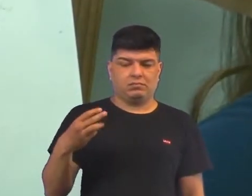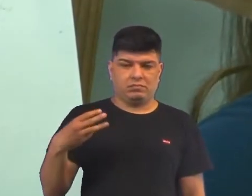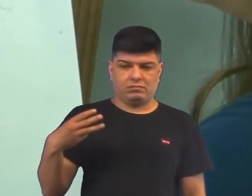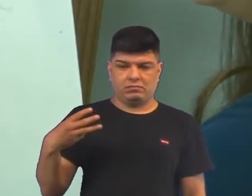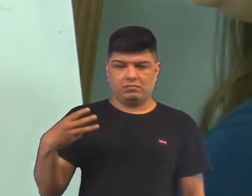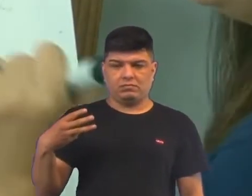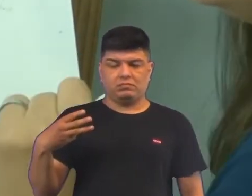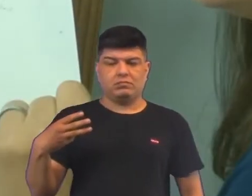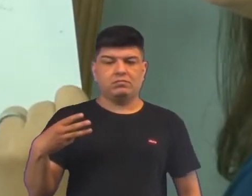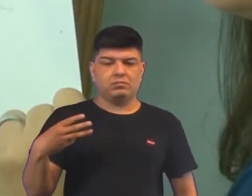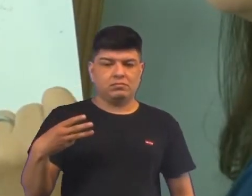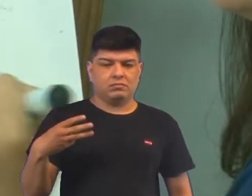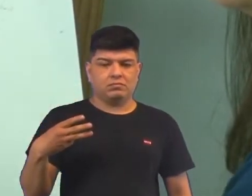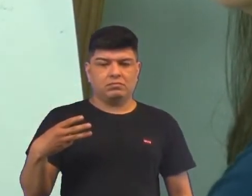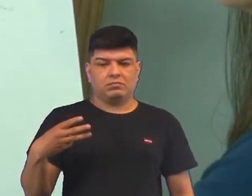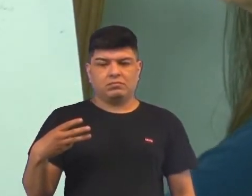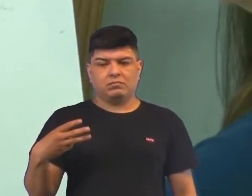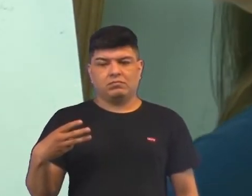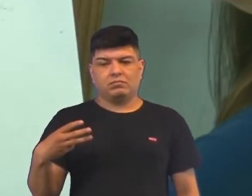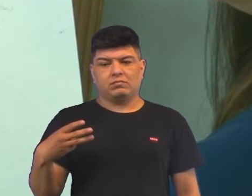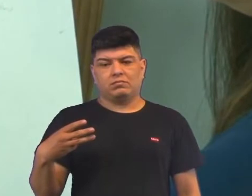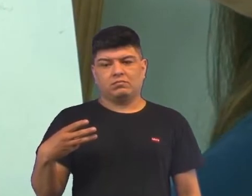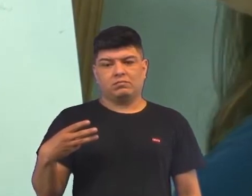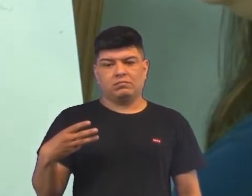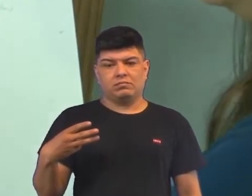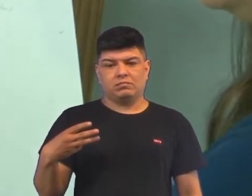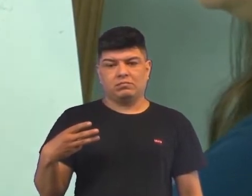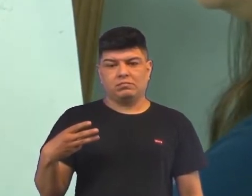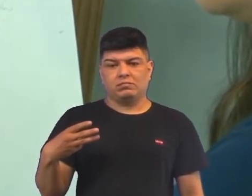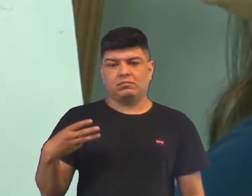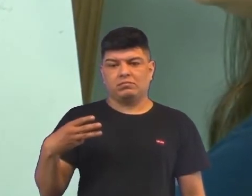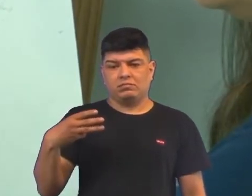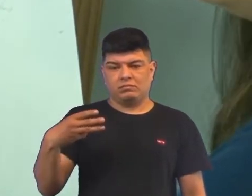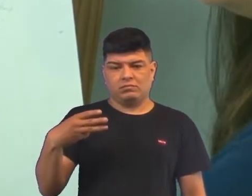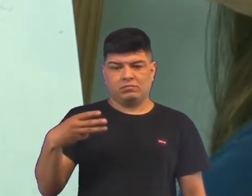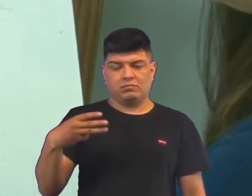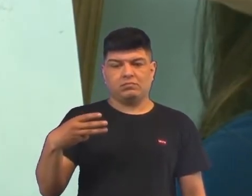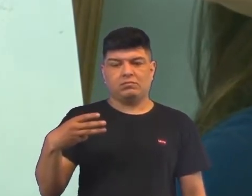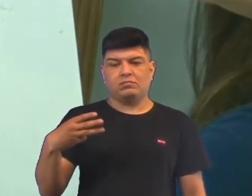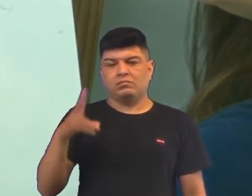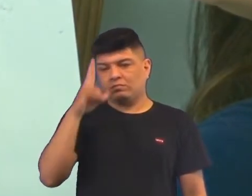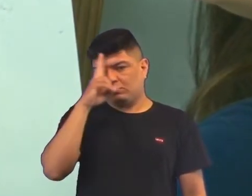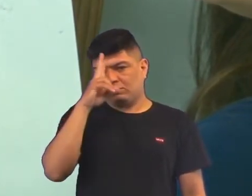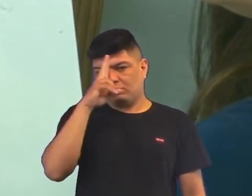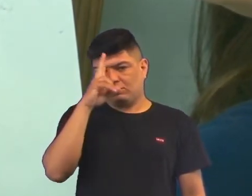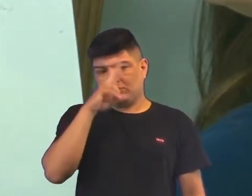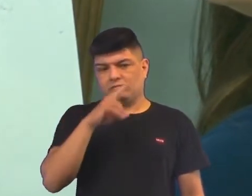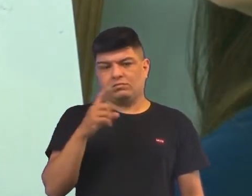3 lados. Triângulo tem 3 lados. Lembrando, ó,